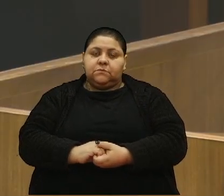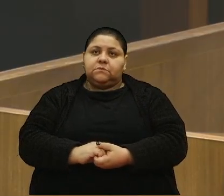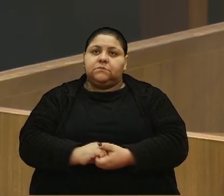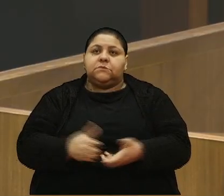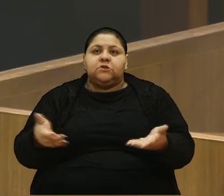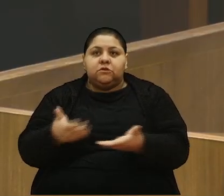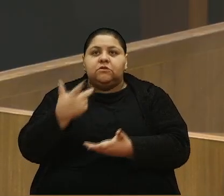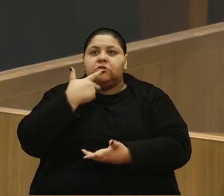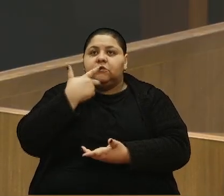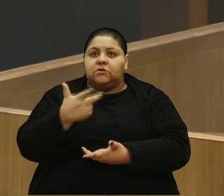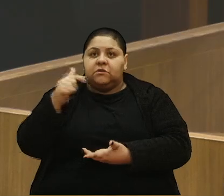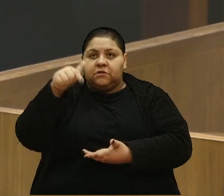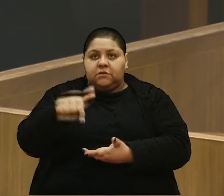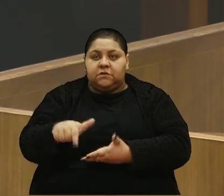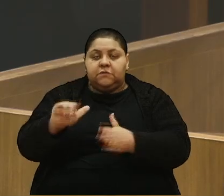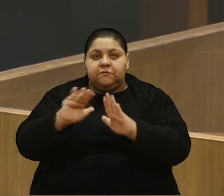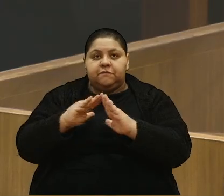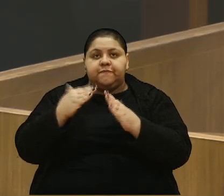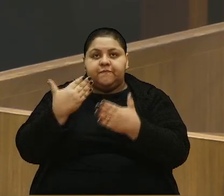Então, eu quero dizer que essa escola,